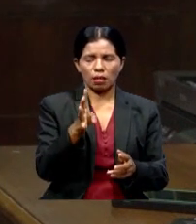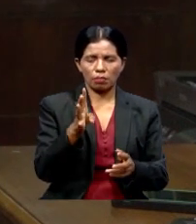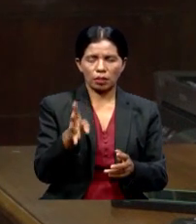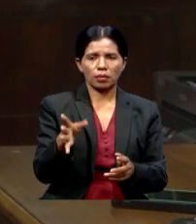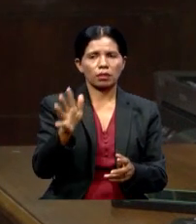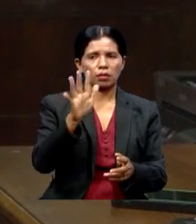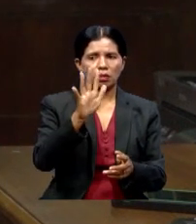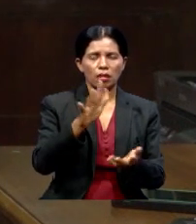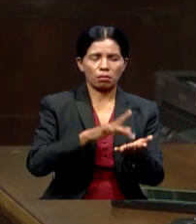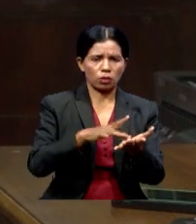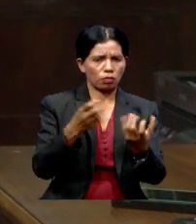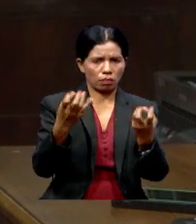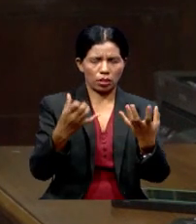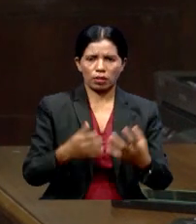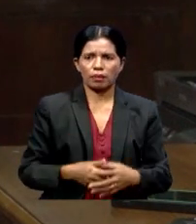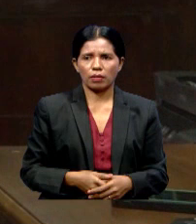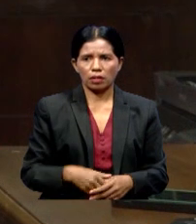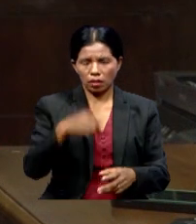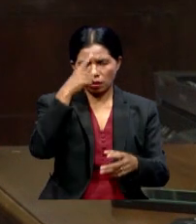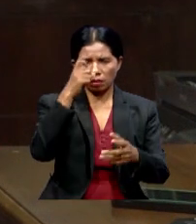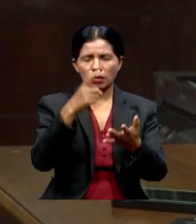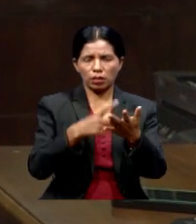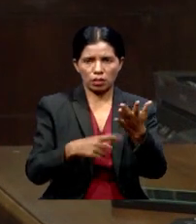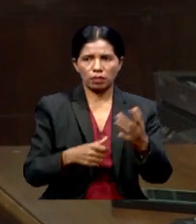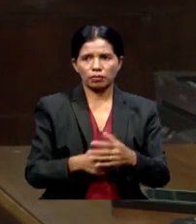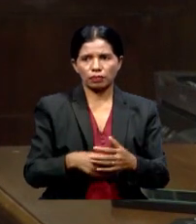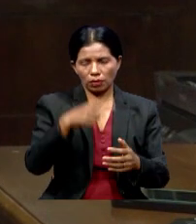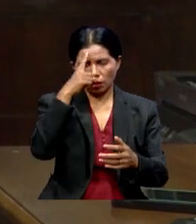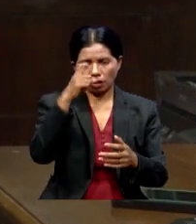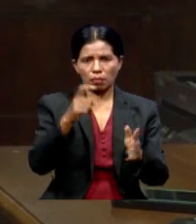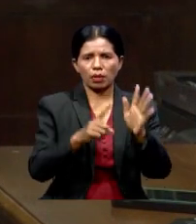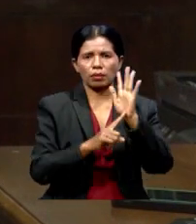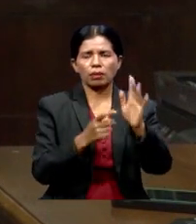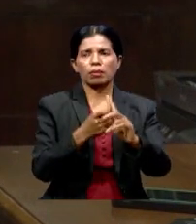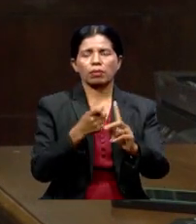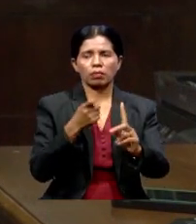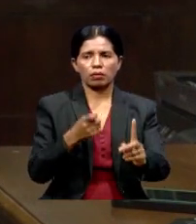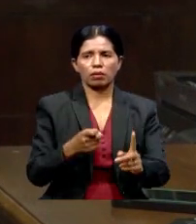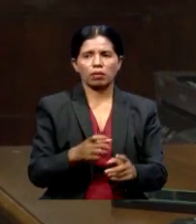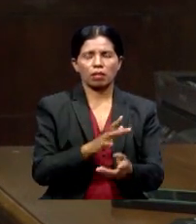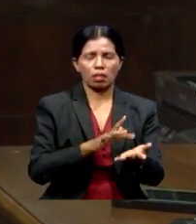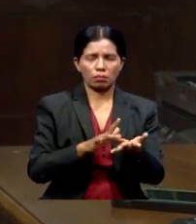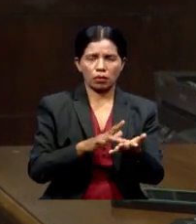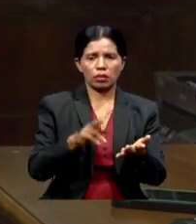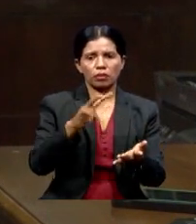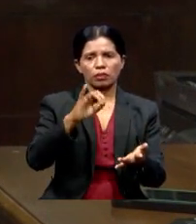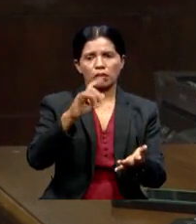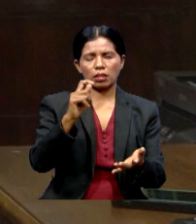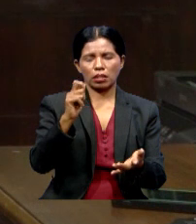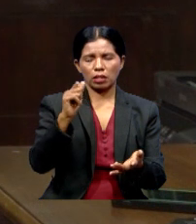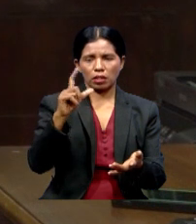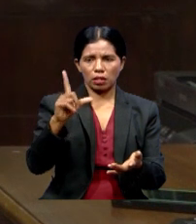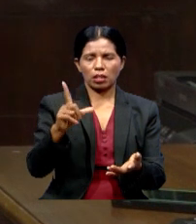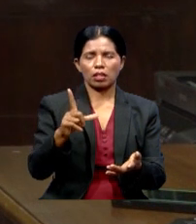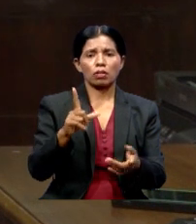ne item do bukida. Tamba sa? Tamba definição si item vital ne? Lolos